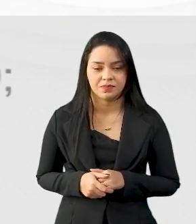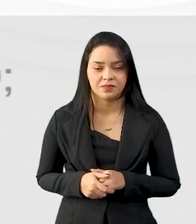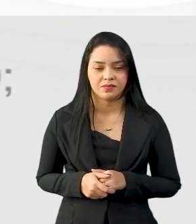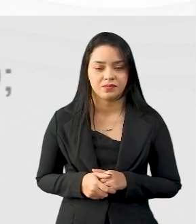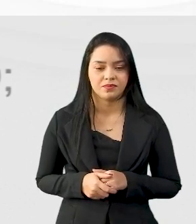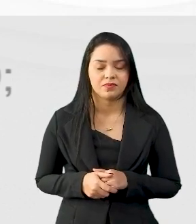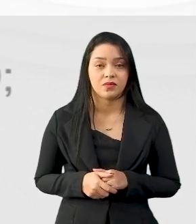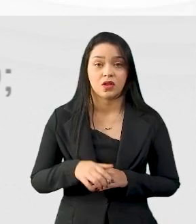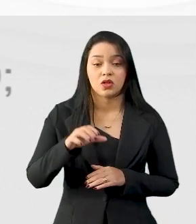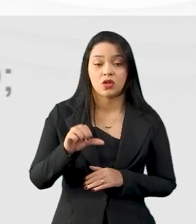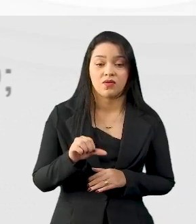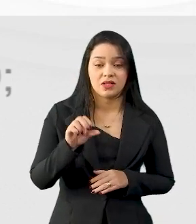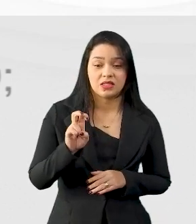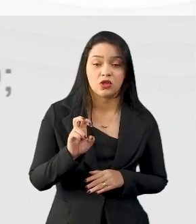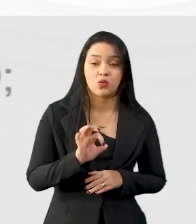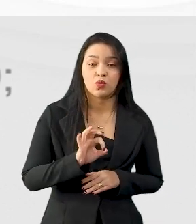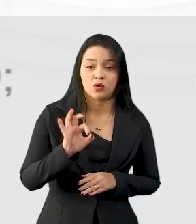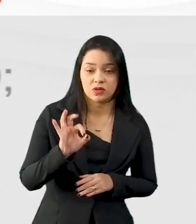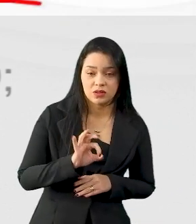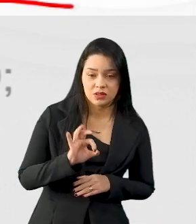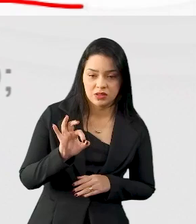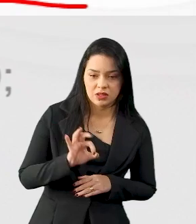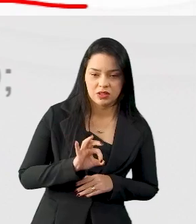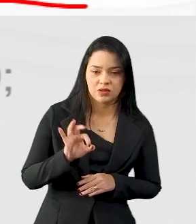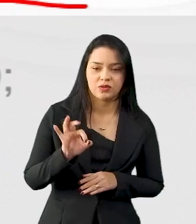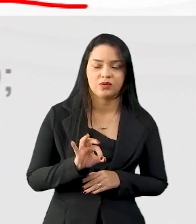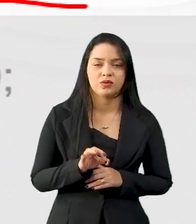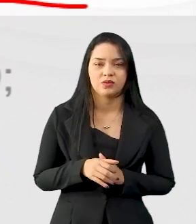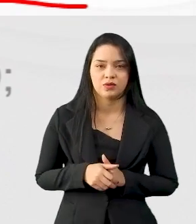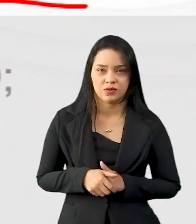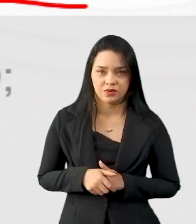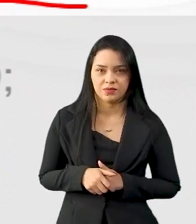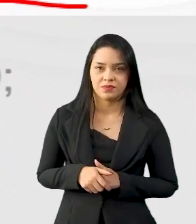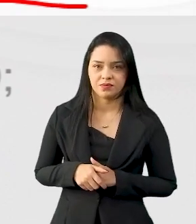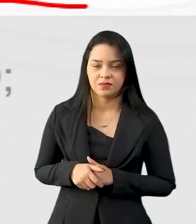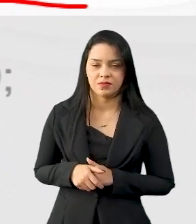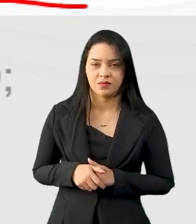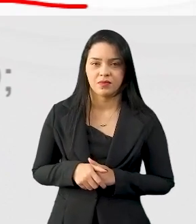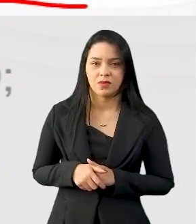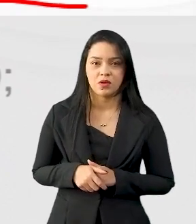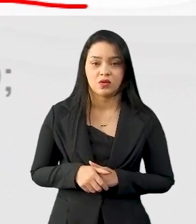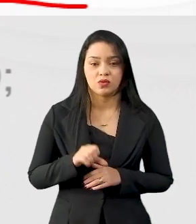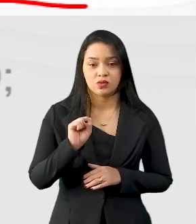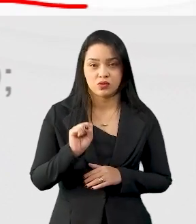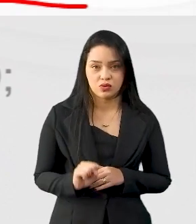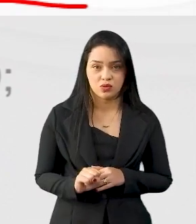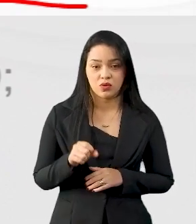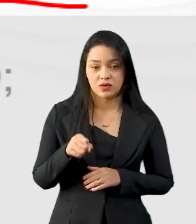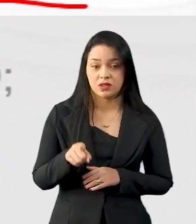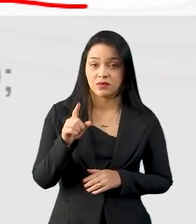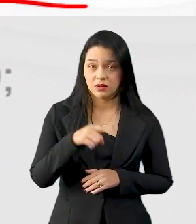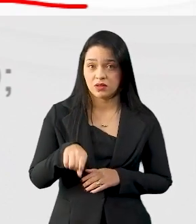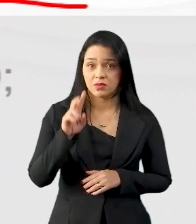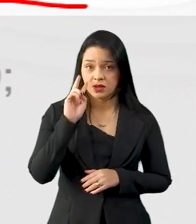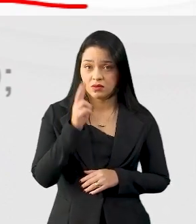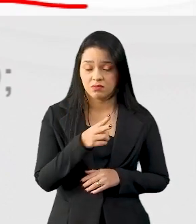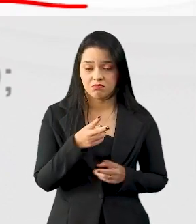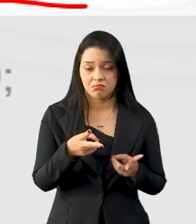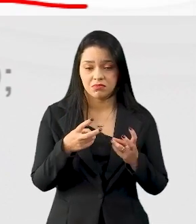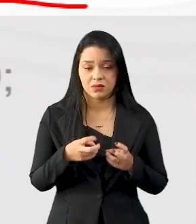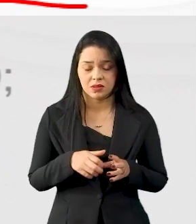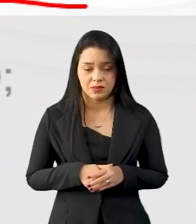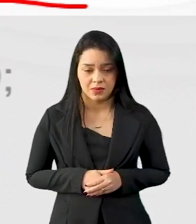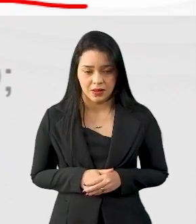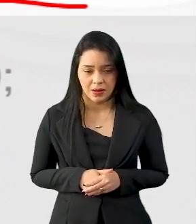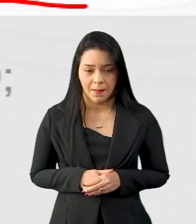tá? 95% do território nacional está situado no hemisfério sul, como vocês podem perceber. Mas existe